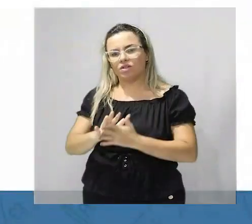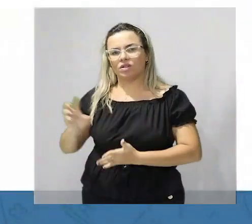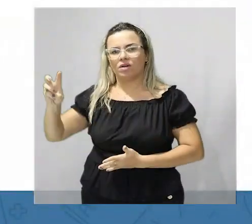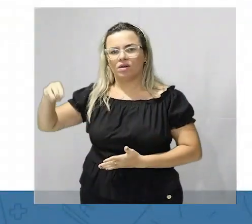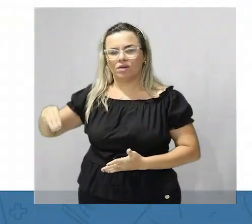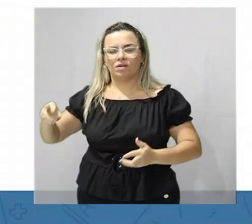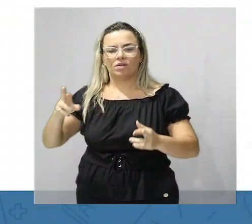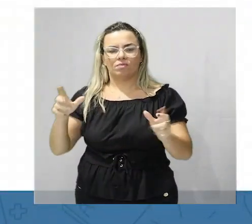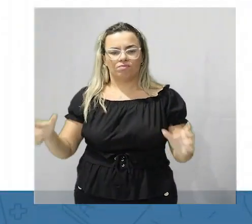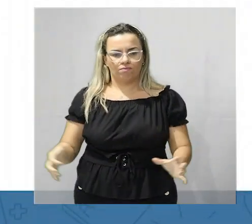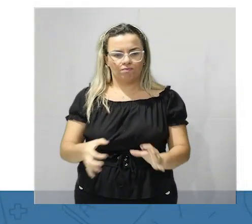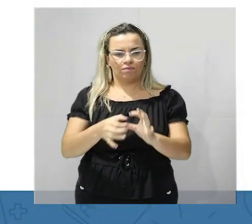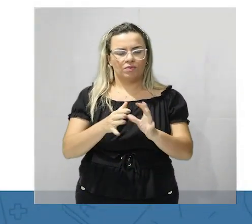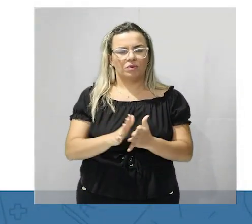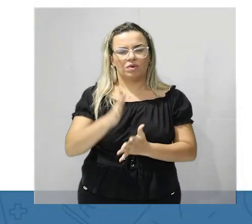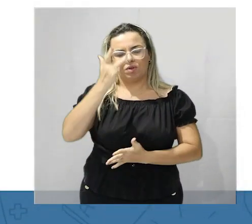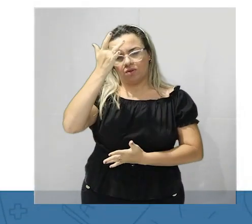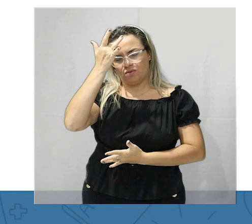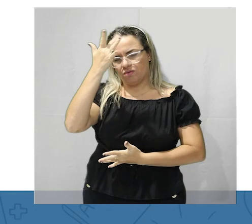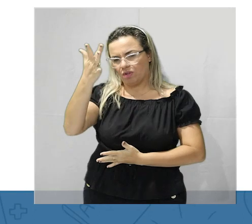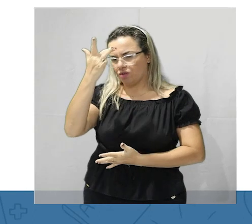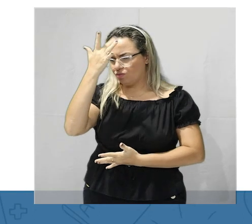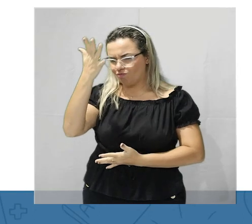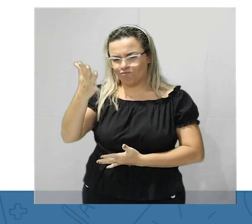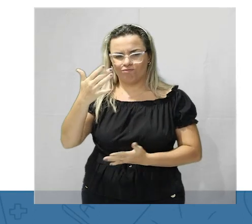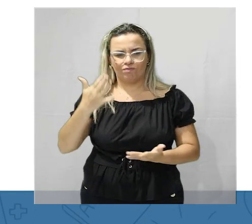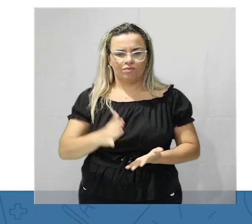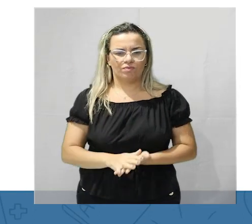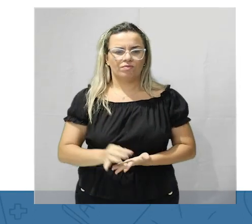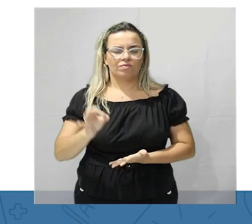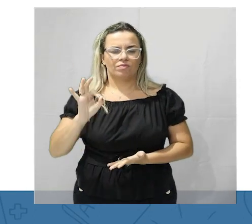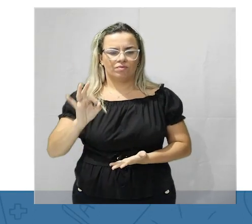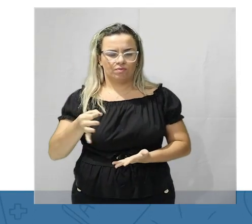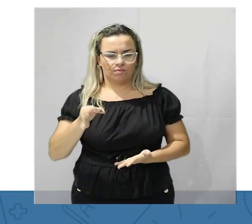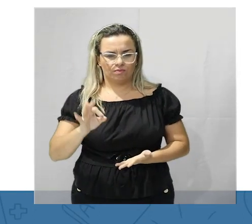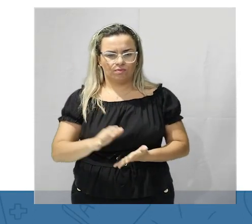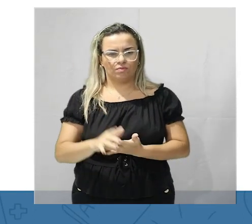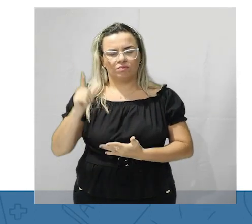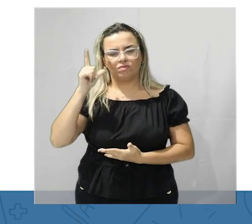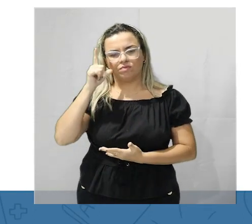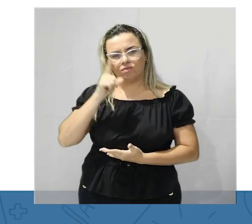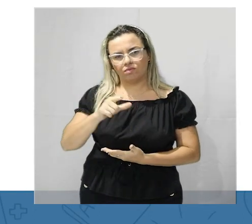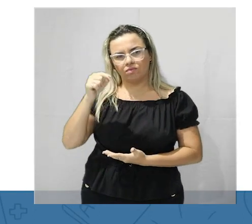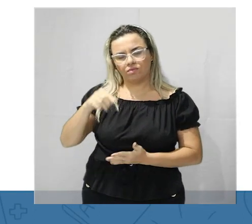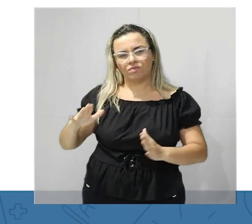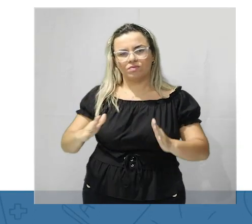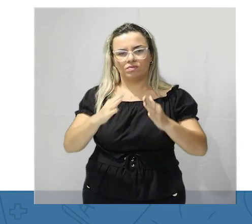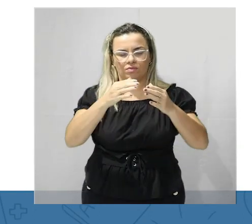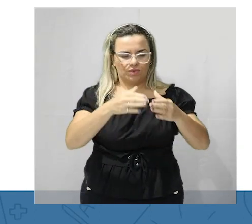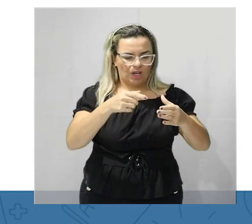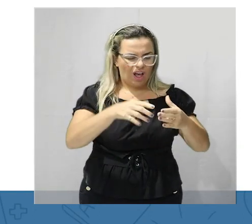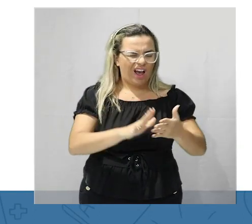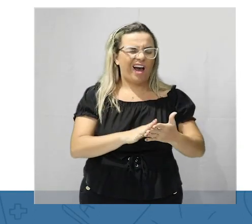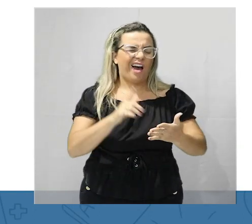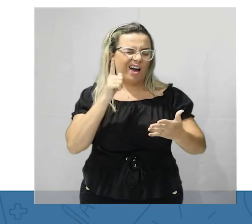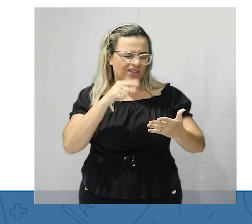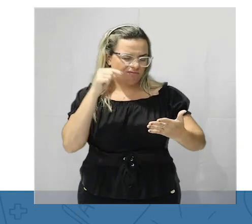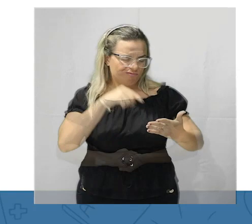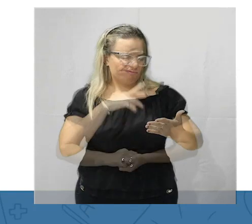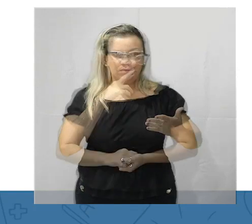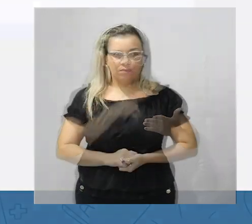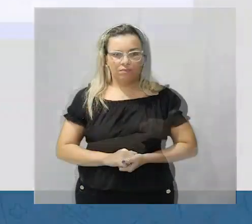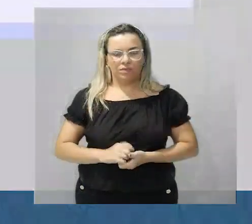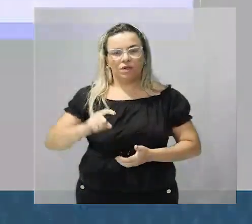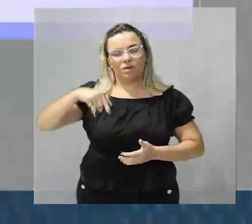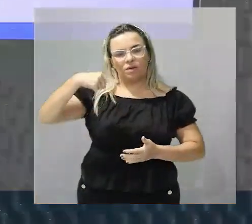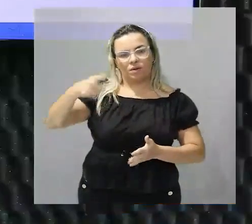grau fácil, facílima até, né? E com certeza você conseguiu aí de casa responder a essa questão. Então, vamos passar para